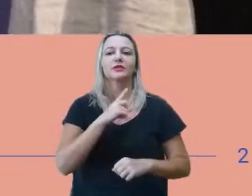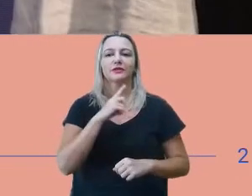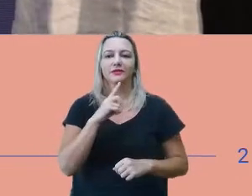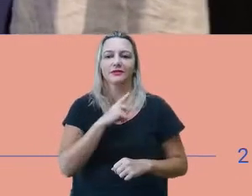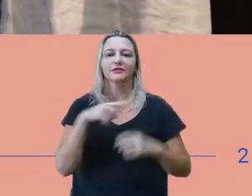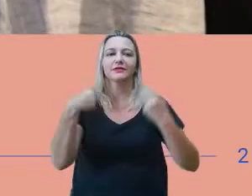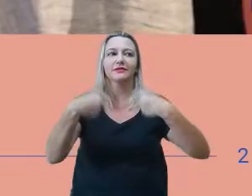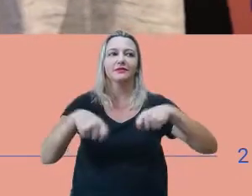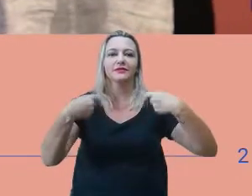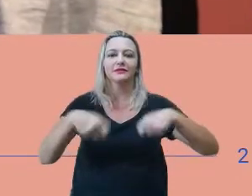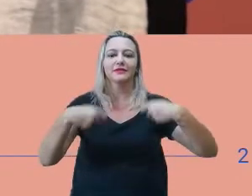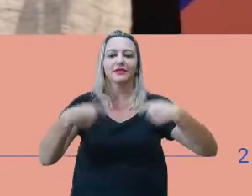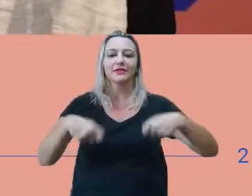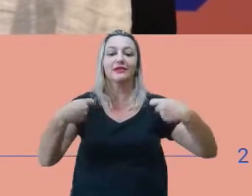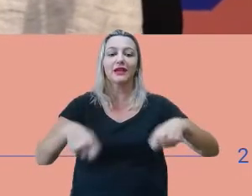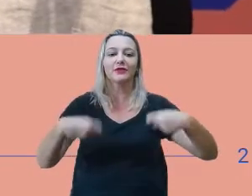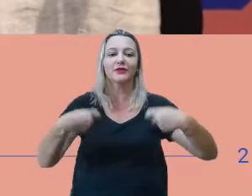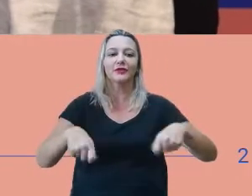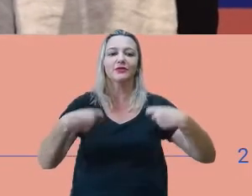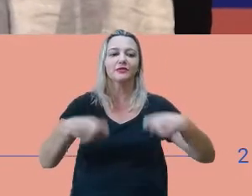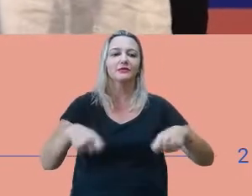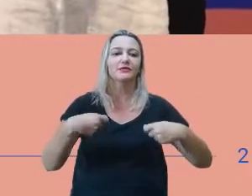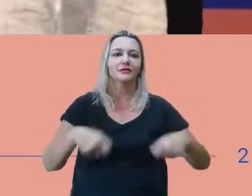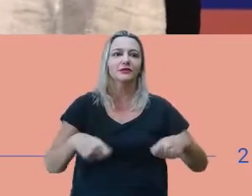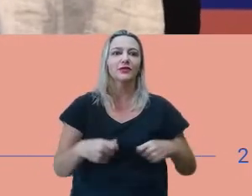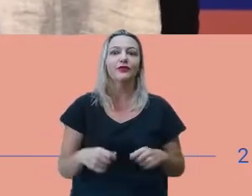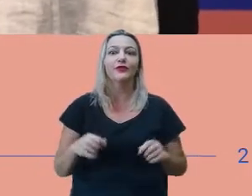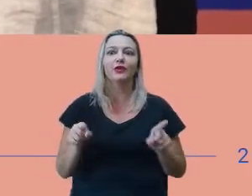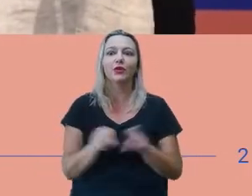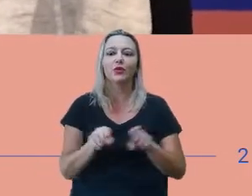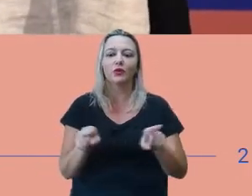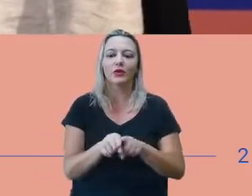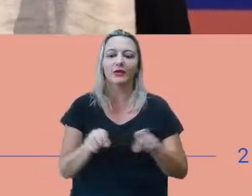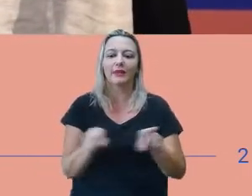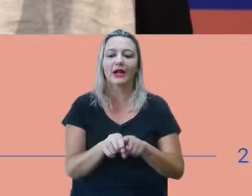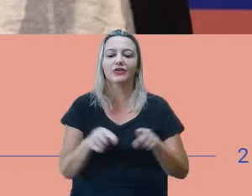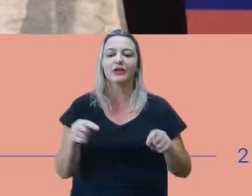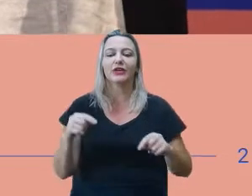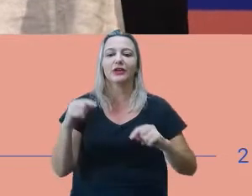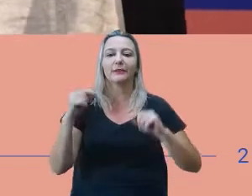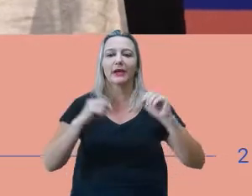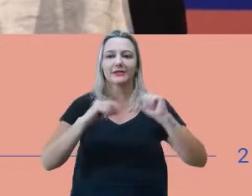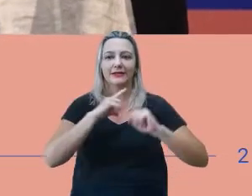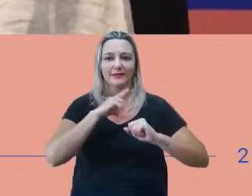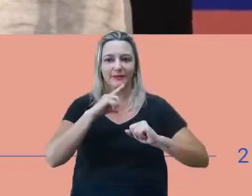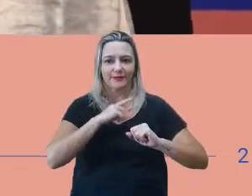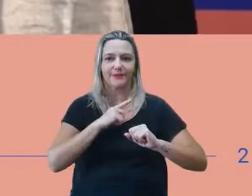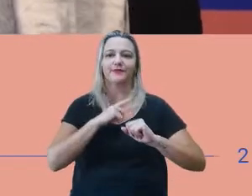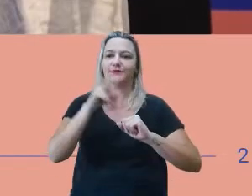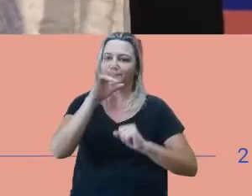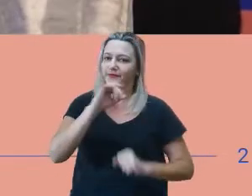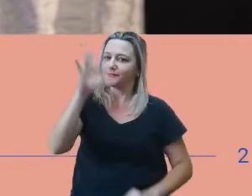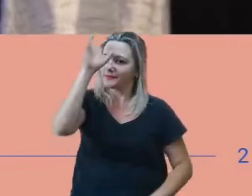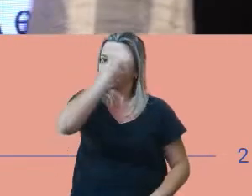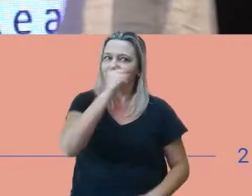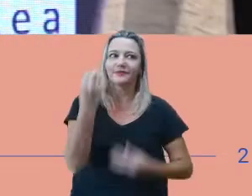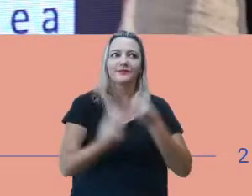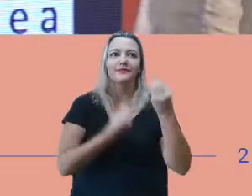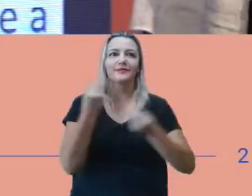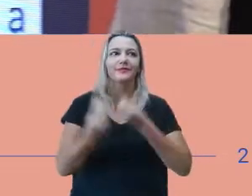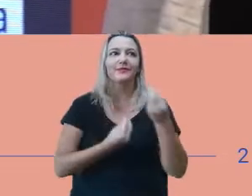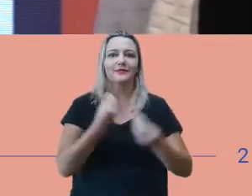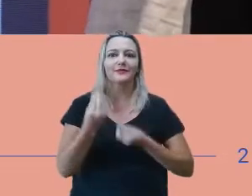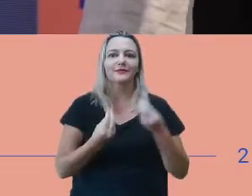precisa fazer isso junto né não tem ainda Uma régua um modelo básico padrão a gente vai fazendo dei a fazer isso de forma